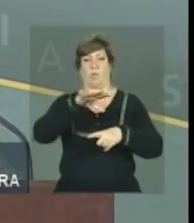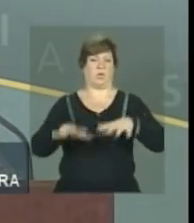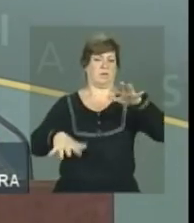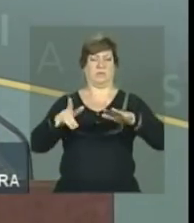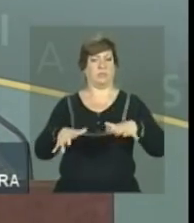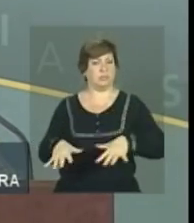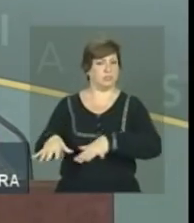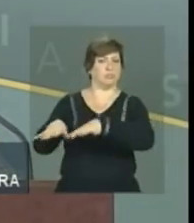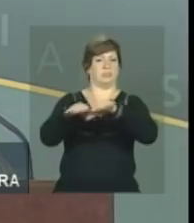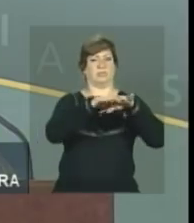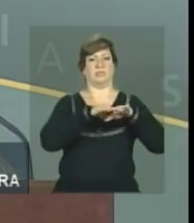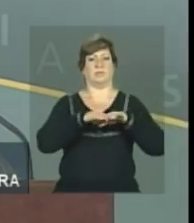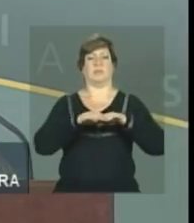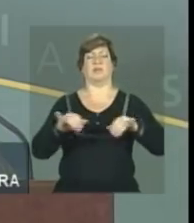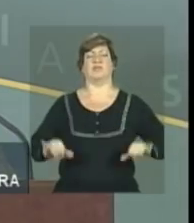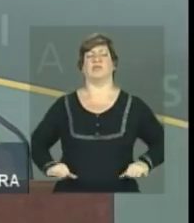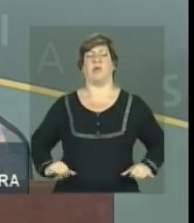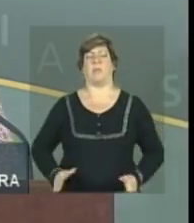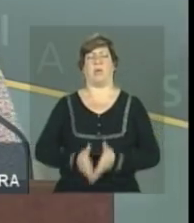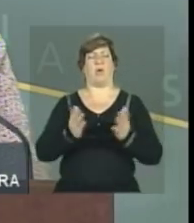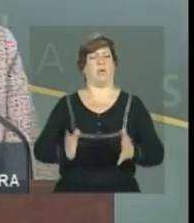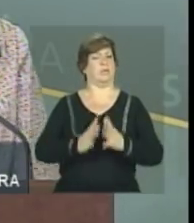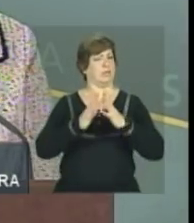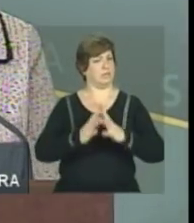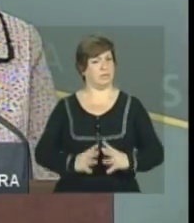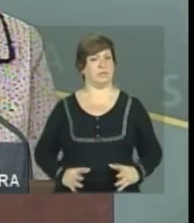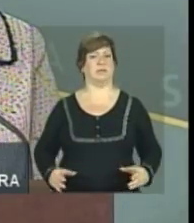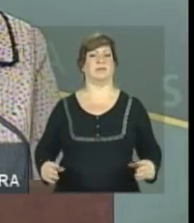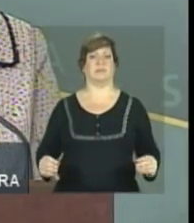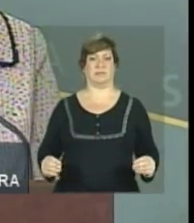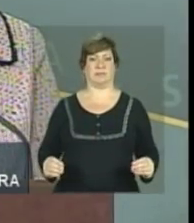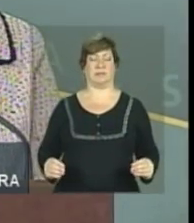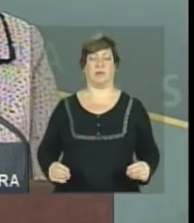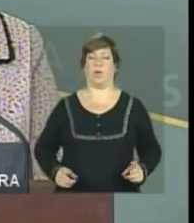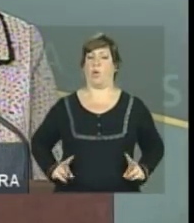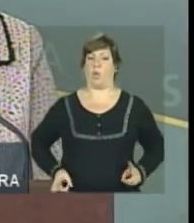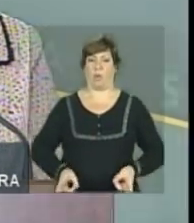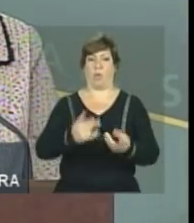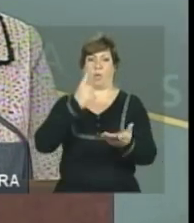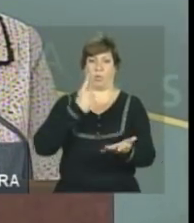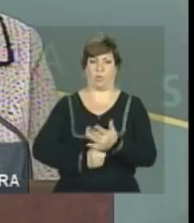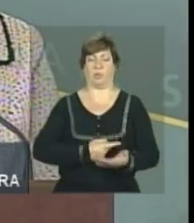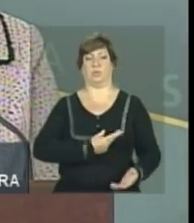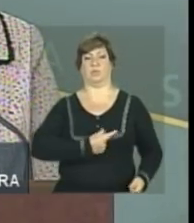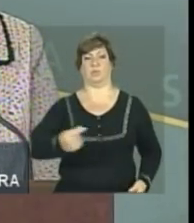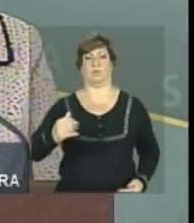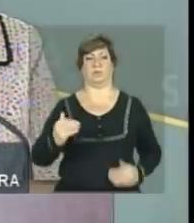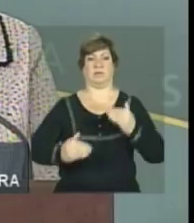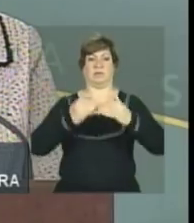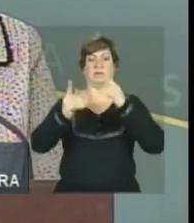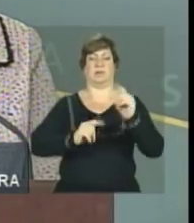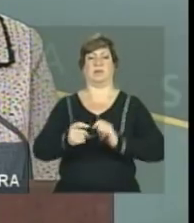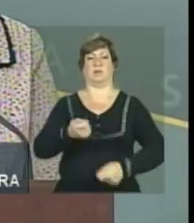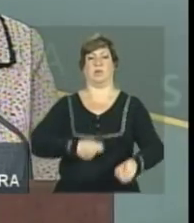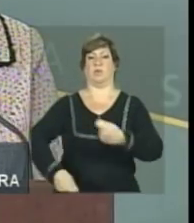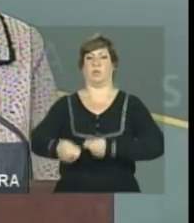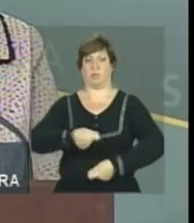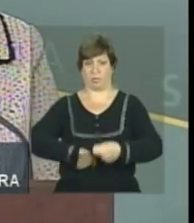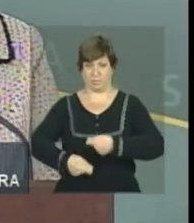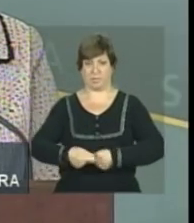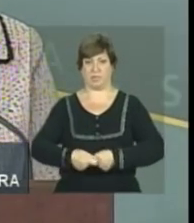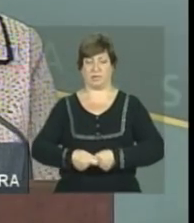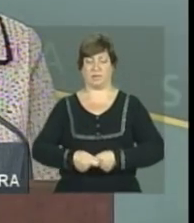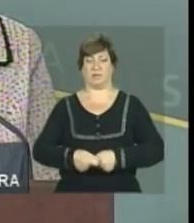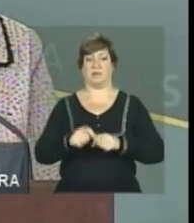livre da miséria. O contínuo compromisso com a estabilidade do crescimento econômico,